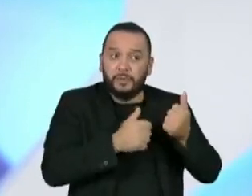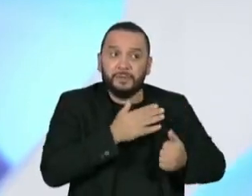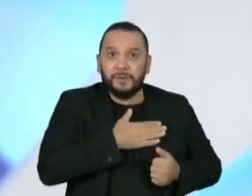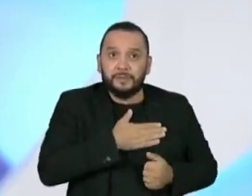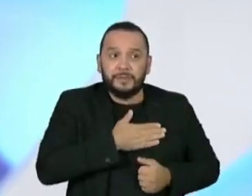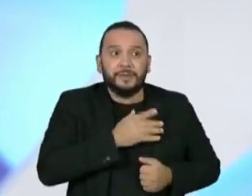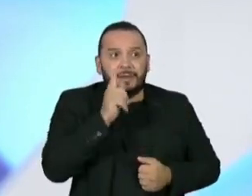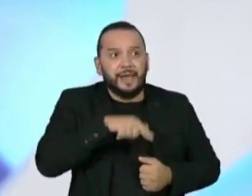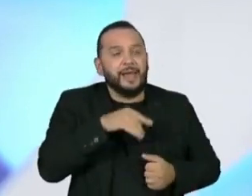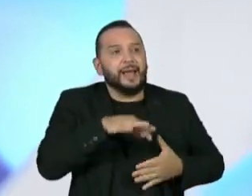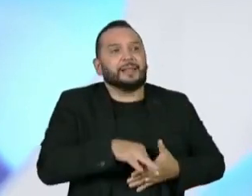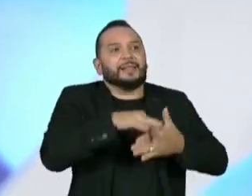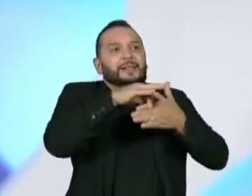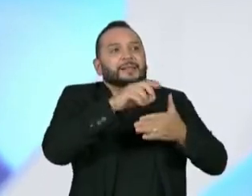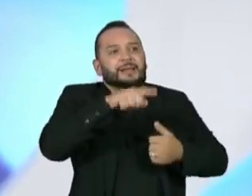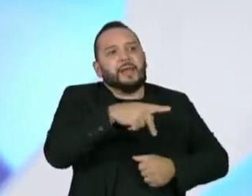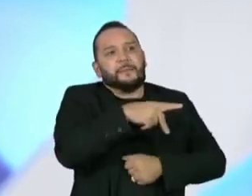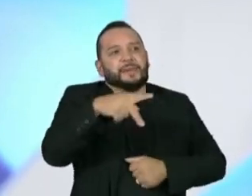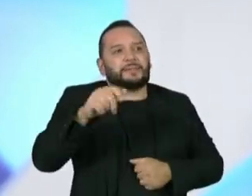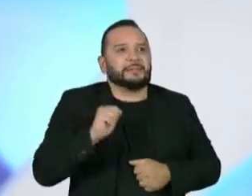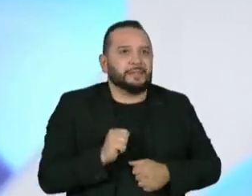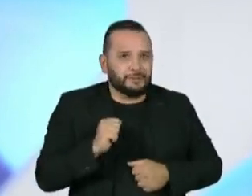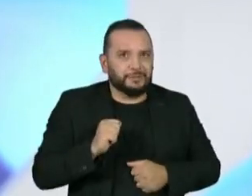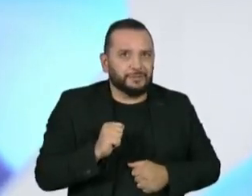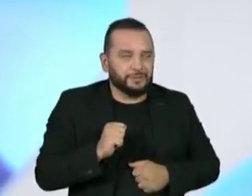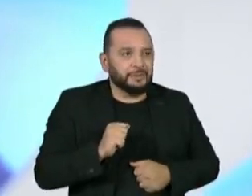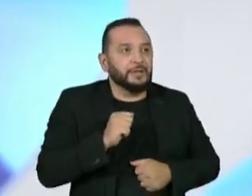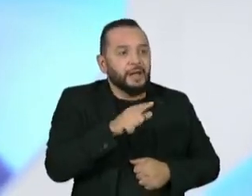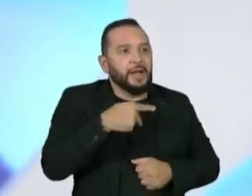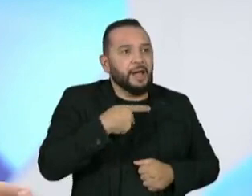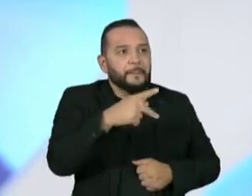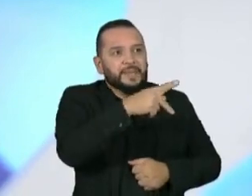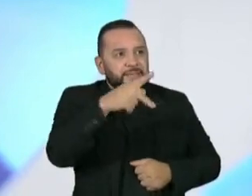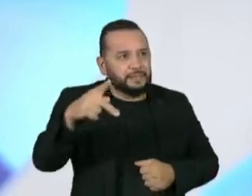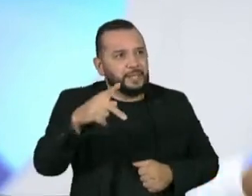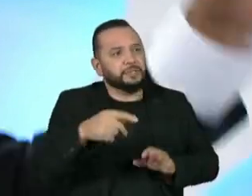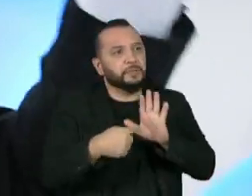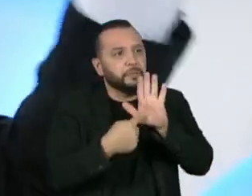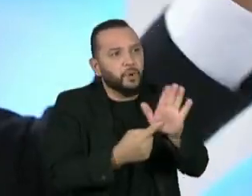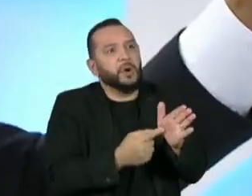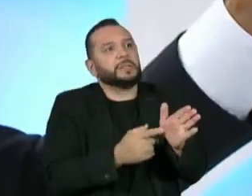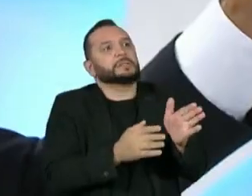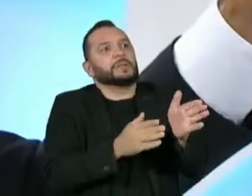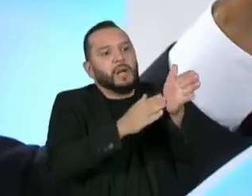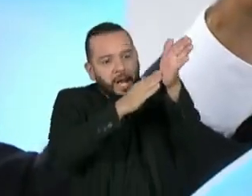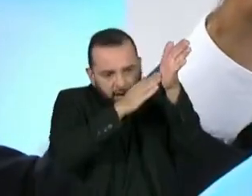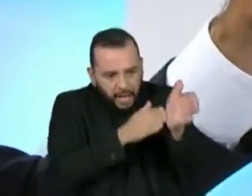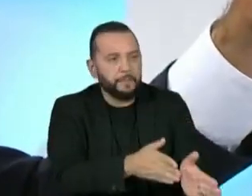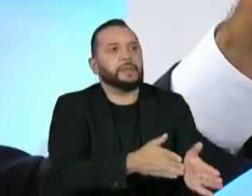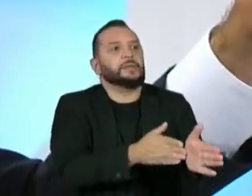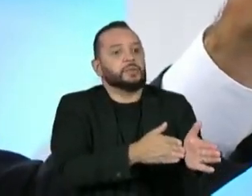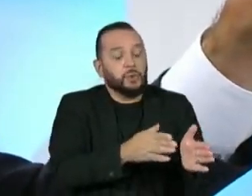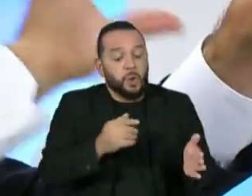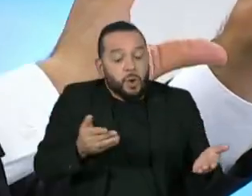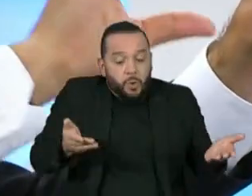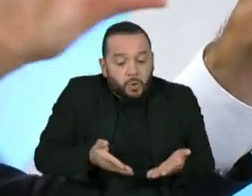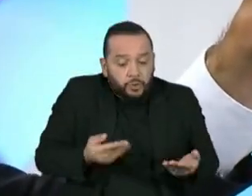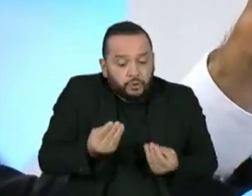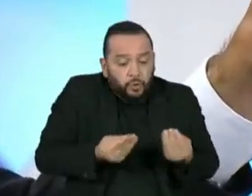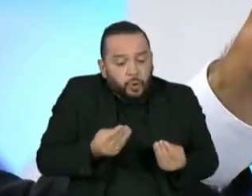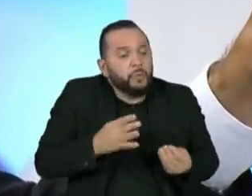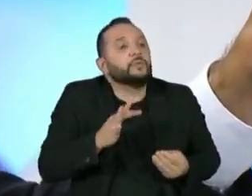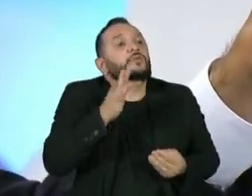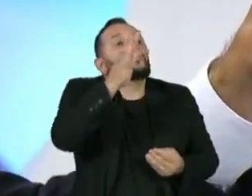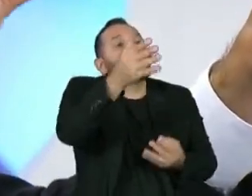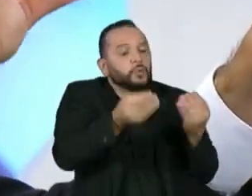é a liderança, é o presidente. É dizer, nós temos um caminho, é este. Onde é que eu estou e onde é que eu quero chegar. E é por aqui que temos